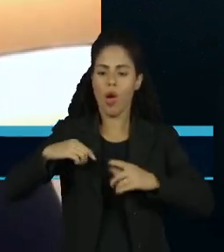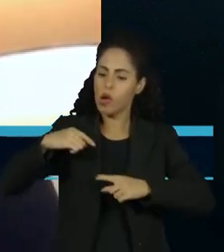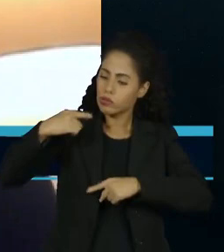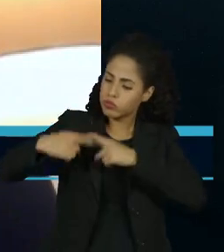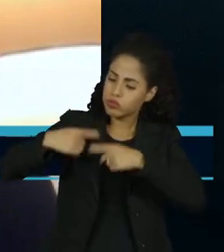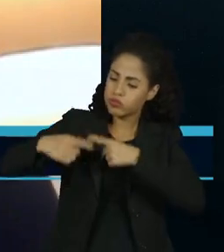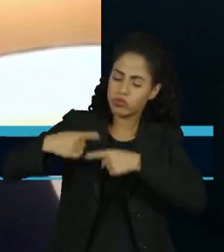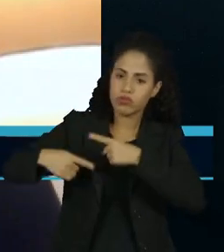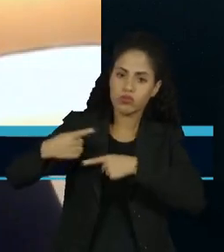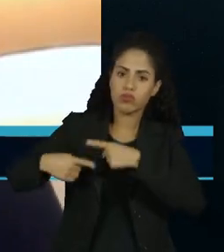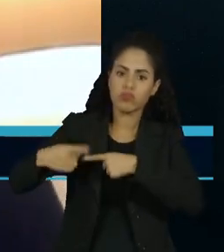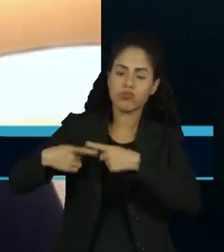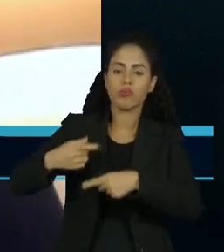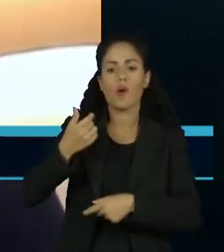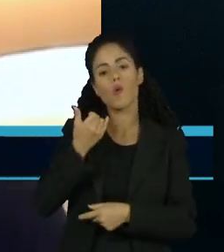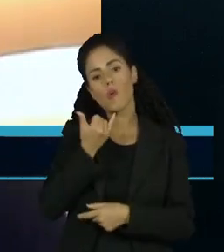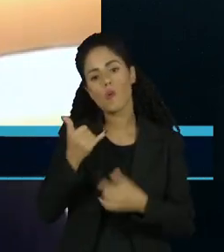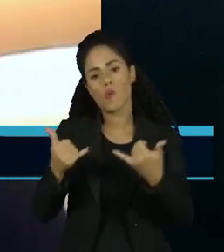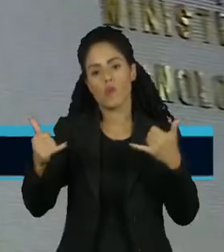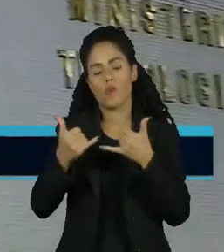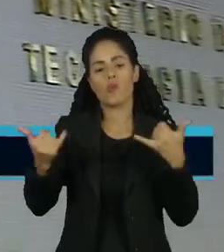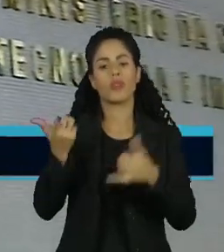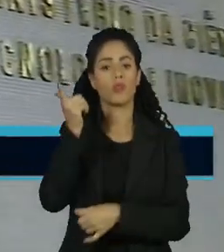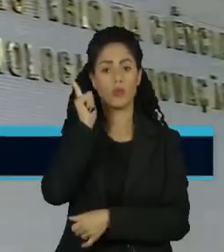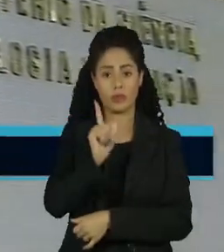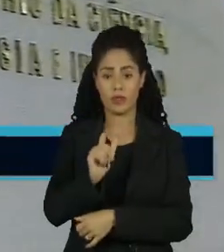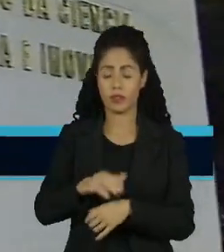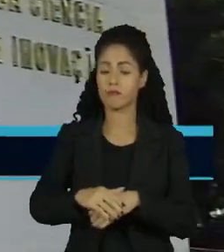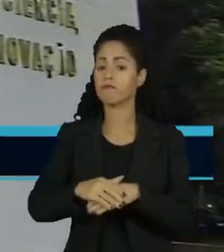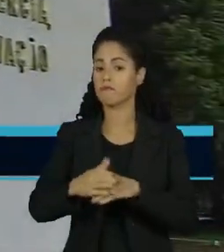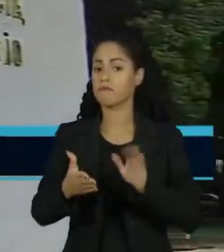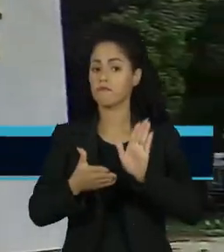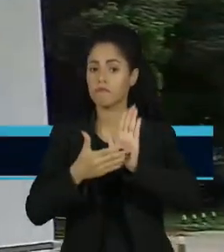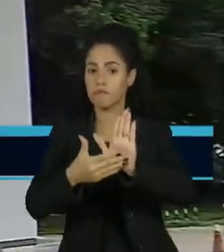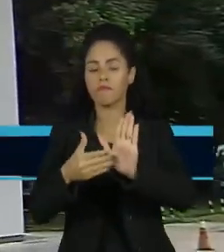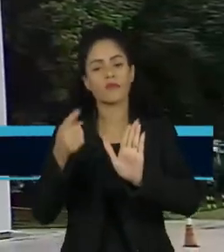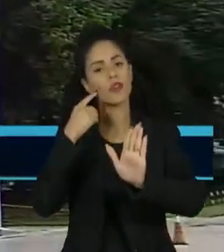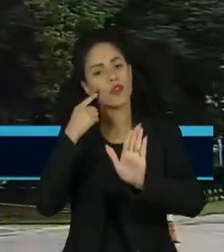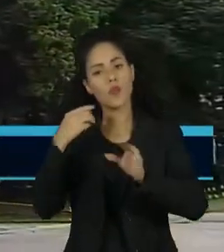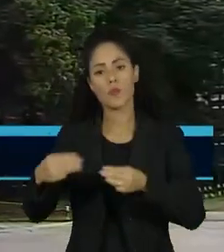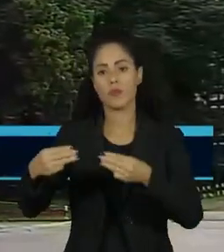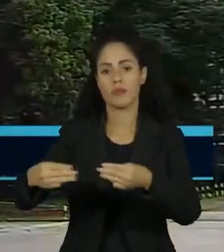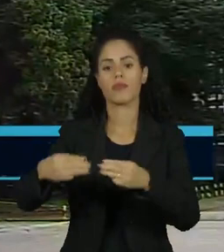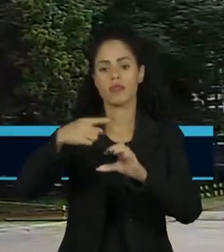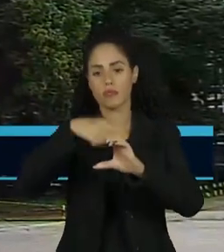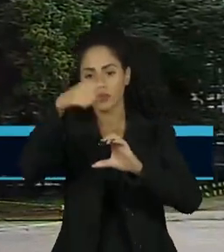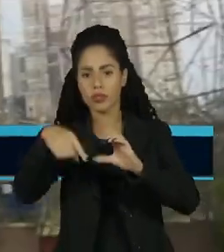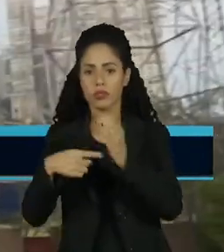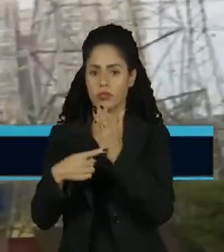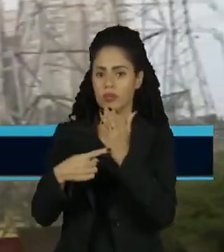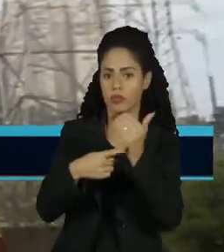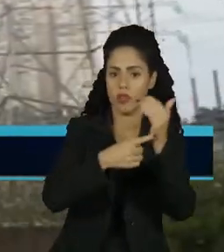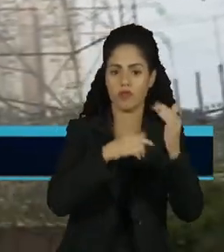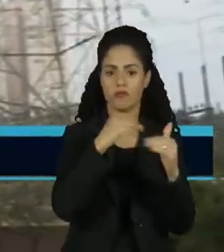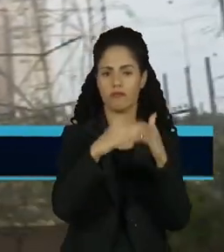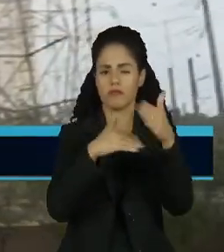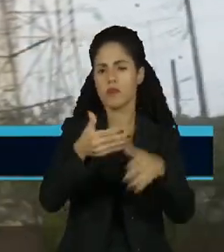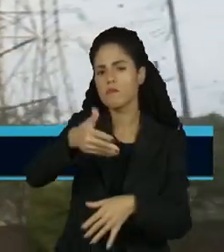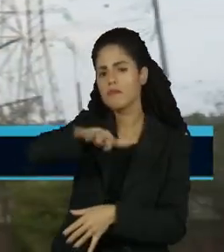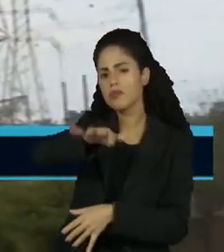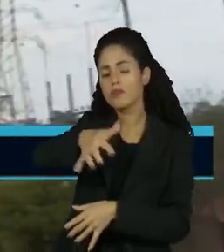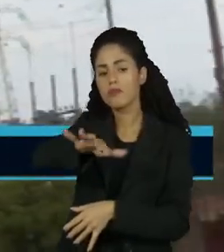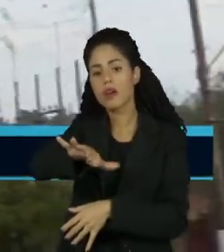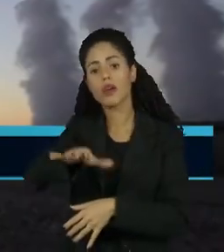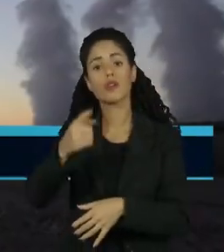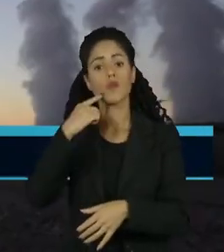mais eletricidade por meio de hidrelétricas. De acordo com o Ministério da Ciência, Tecnologia e Inovação, em média, o SIN